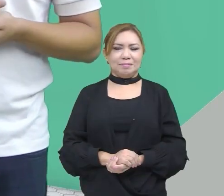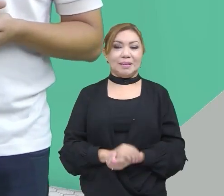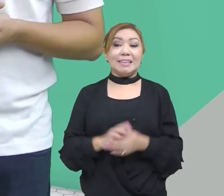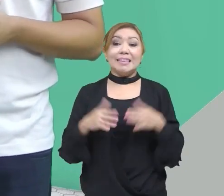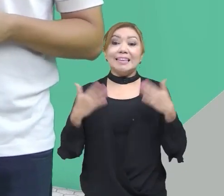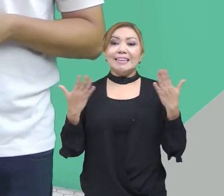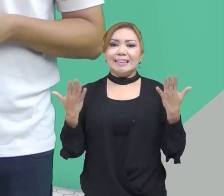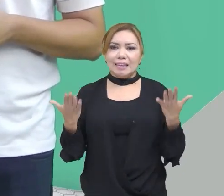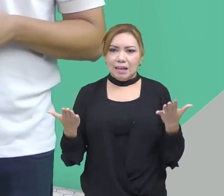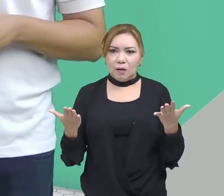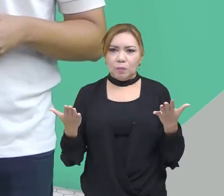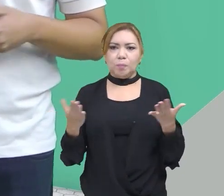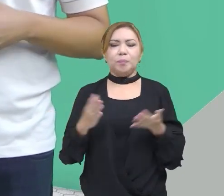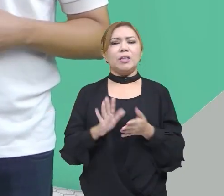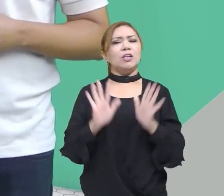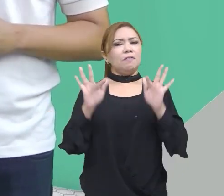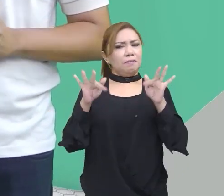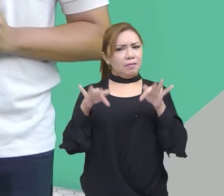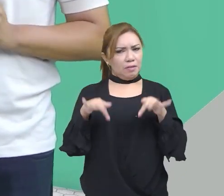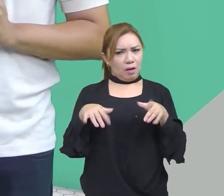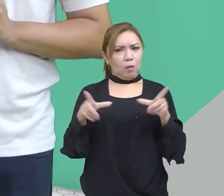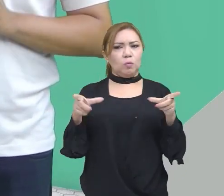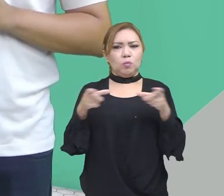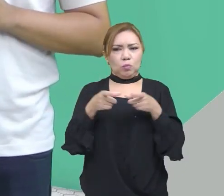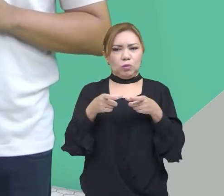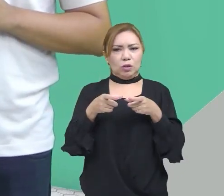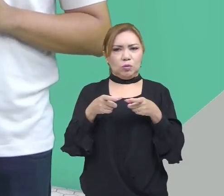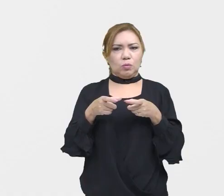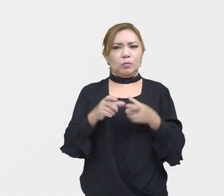Então, chegamos ao nosso resumo. Vamos lá?